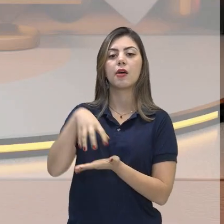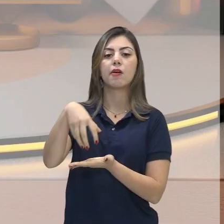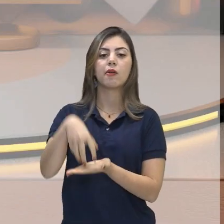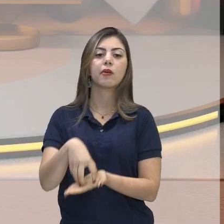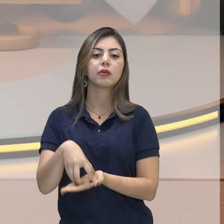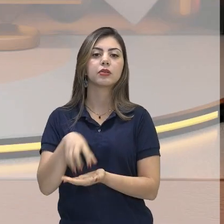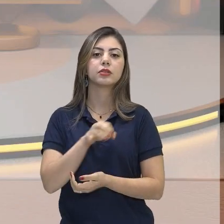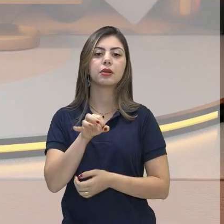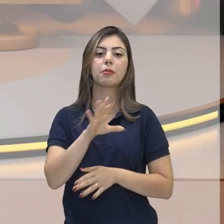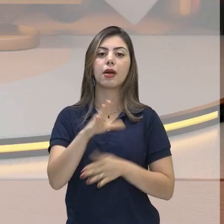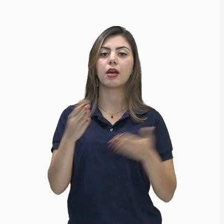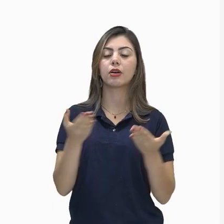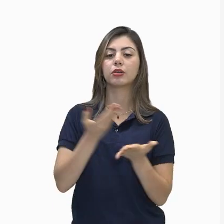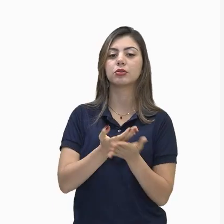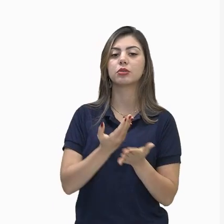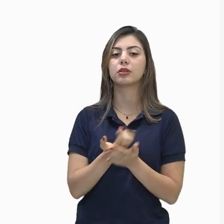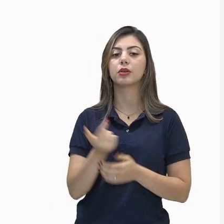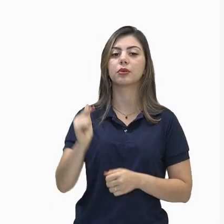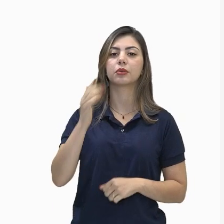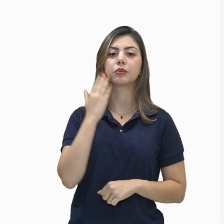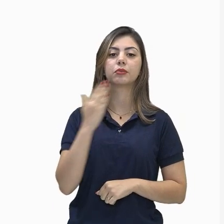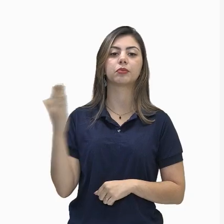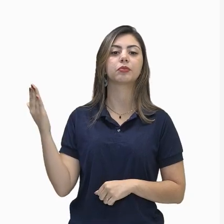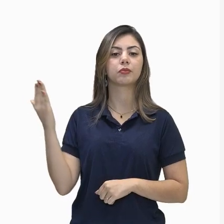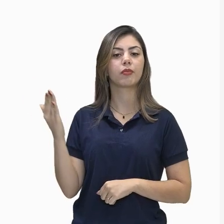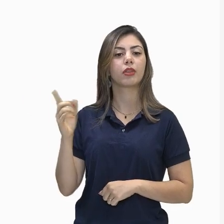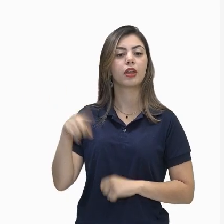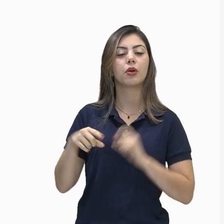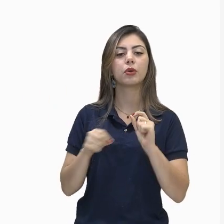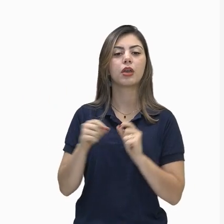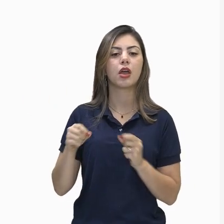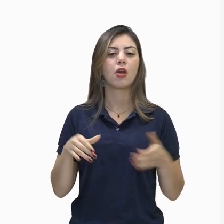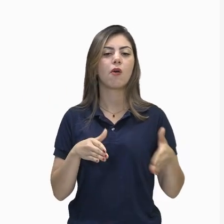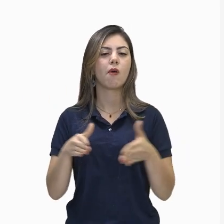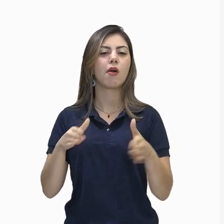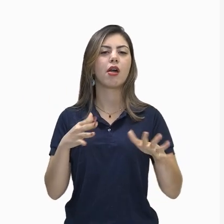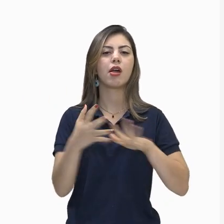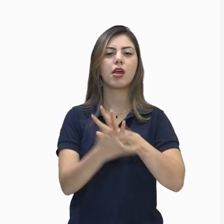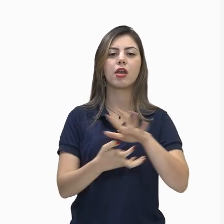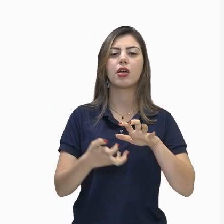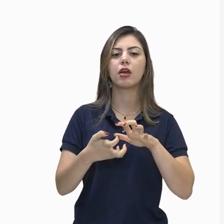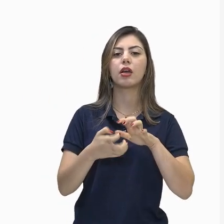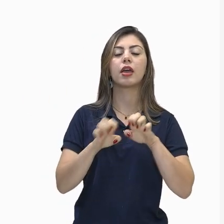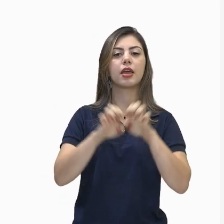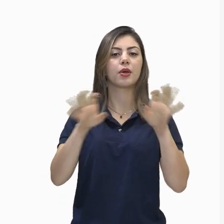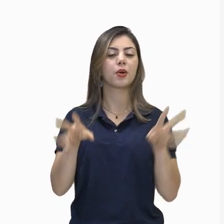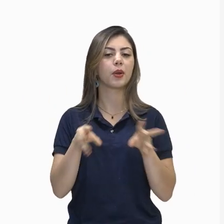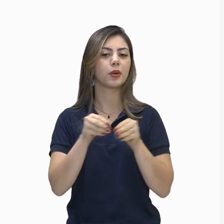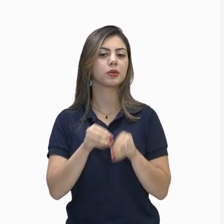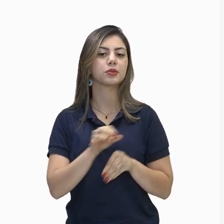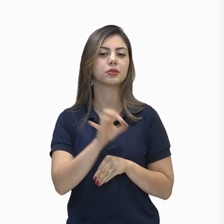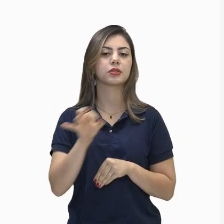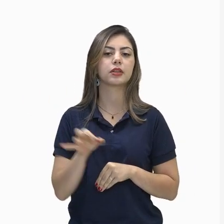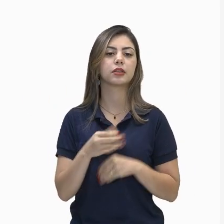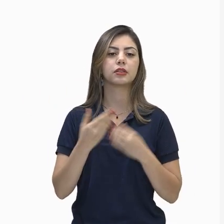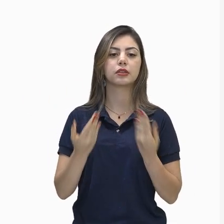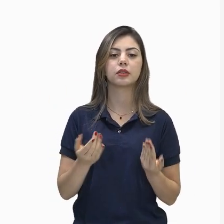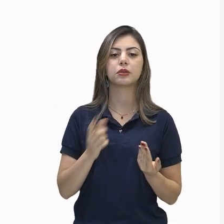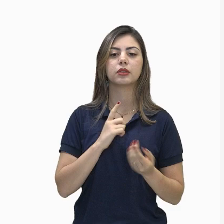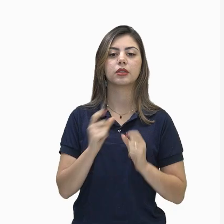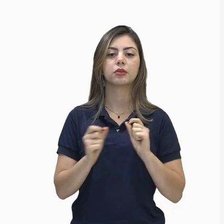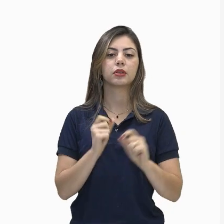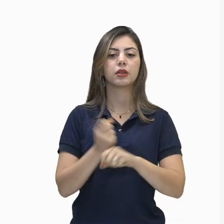corredores ecológicos. Os corredores ecológicos, eles são faixas de vegetação natural que conectam